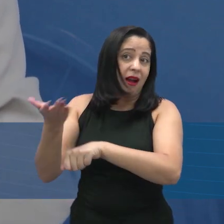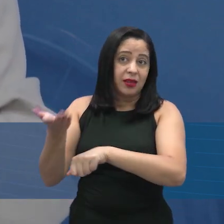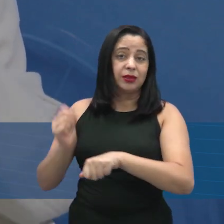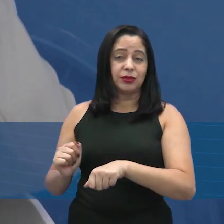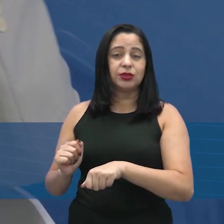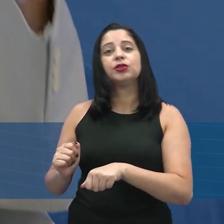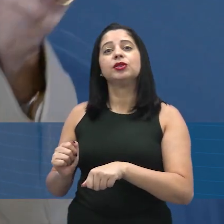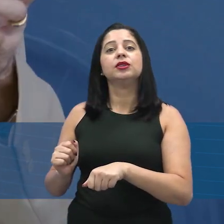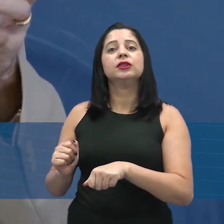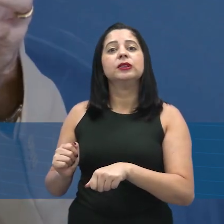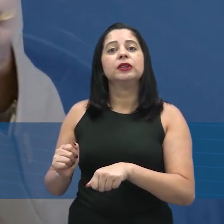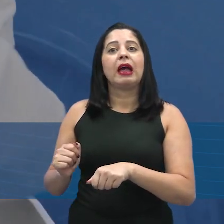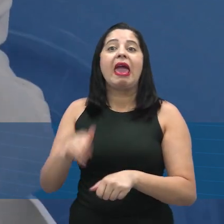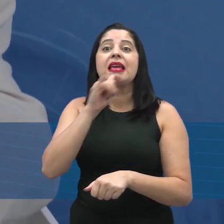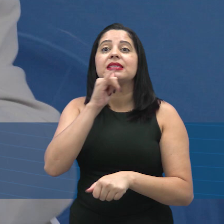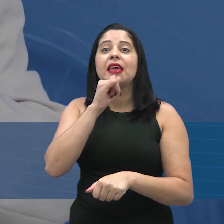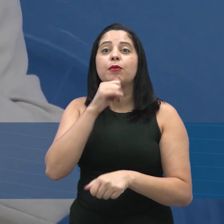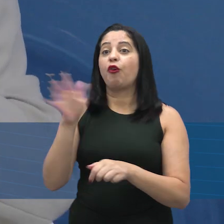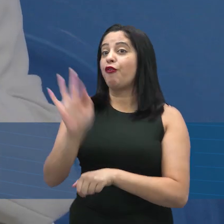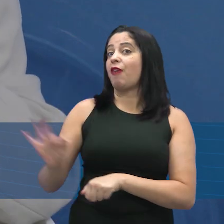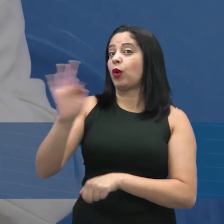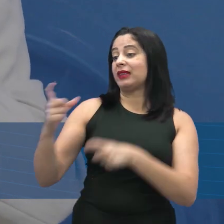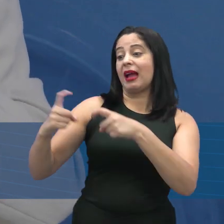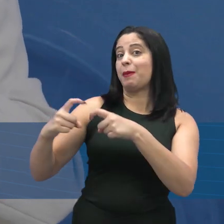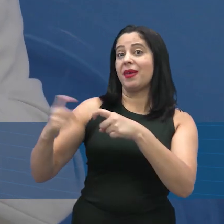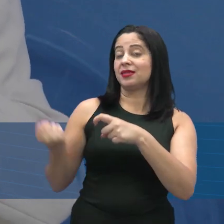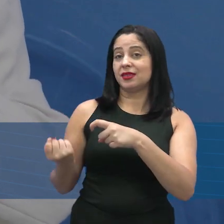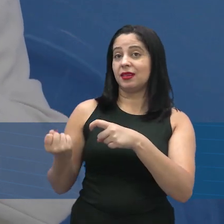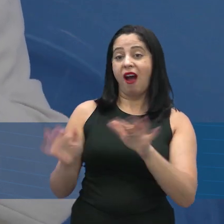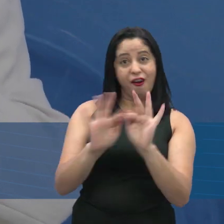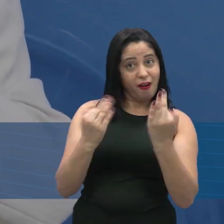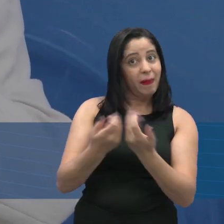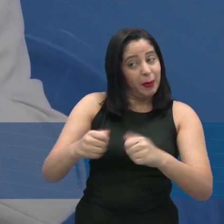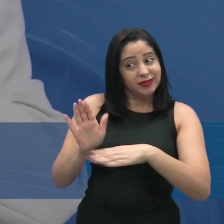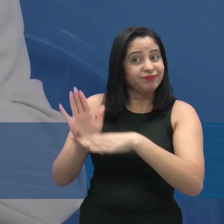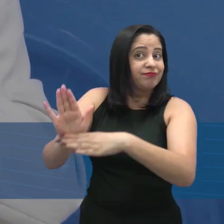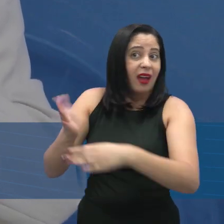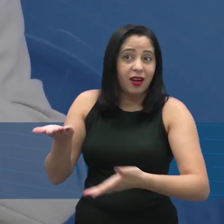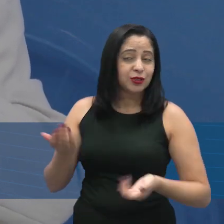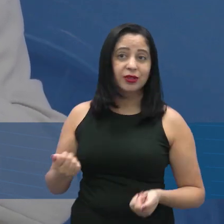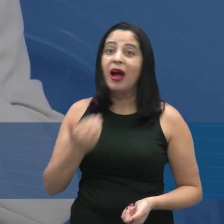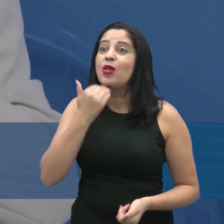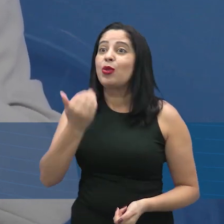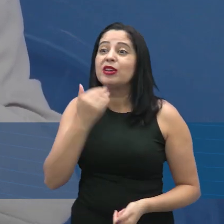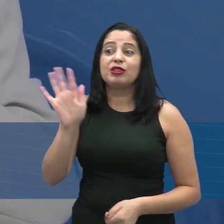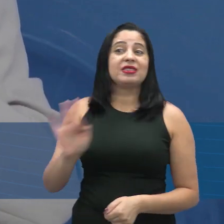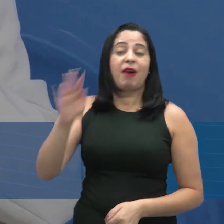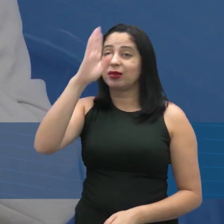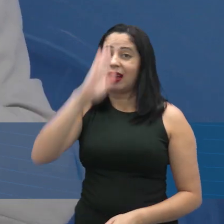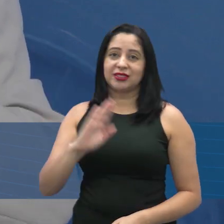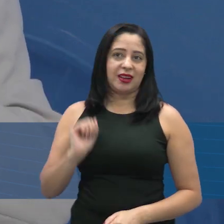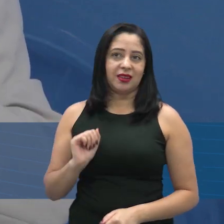né, pensando numa medicina, numa residência médica e assim por diante. Então, essas oportunidades, elas não